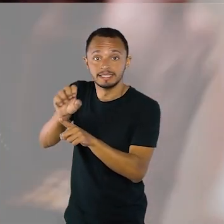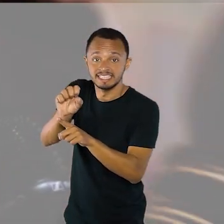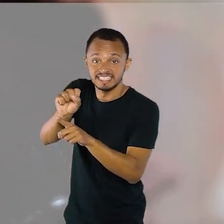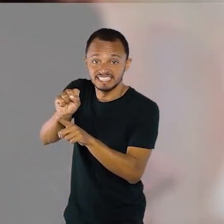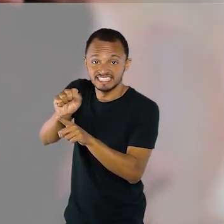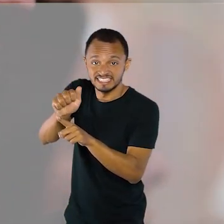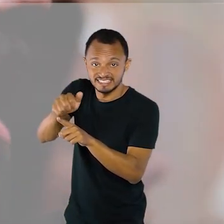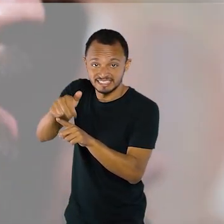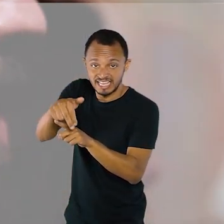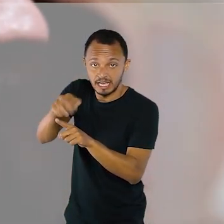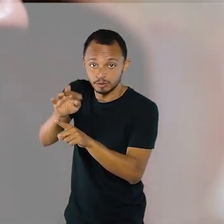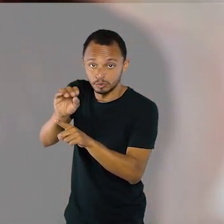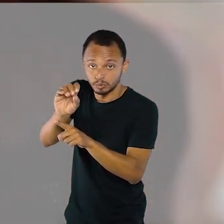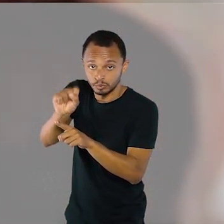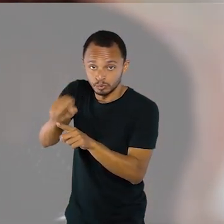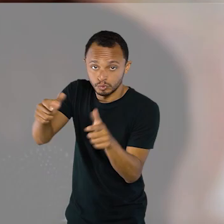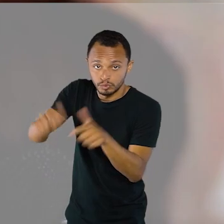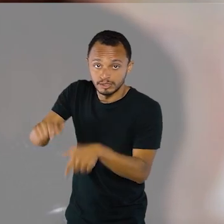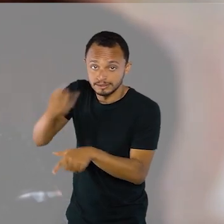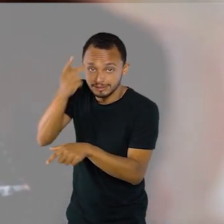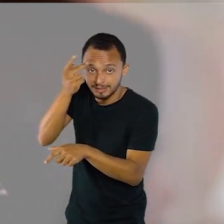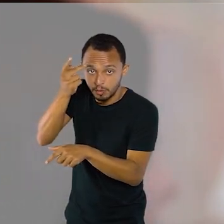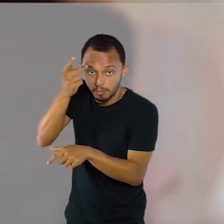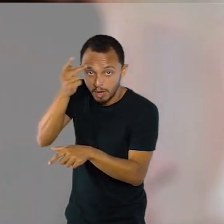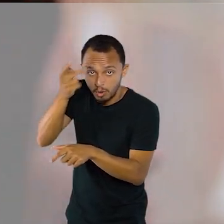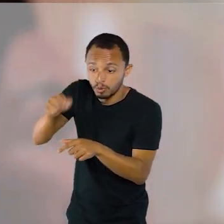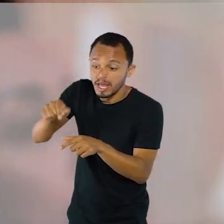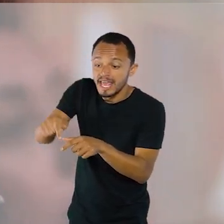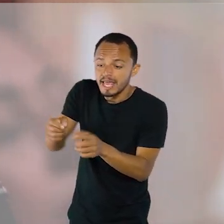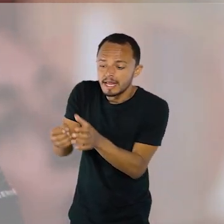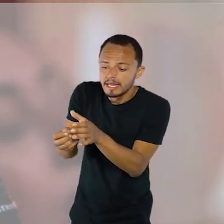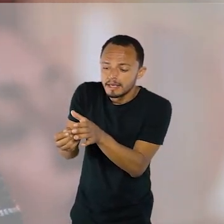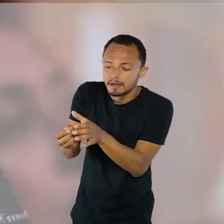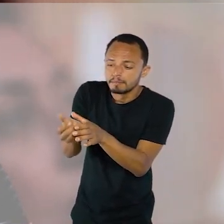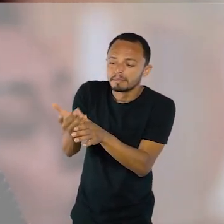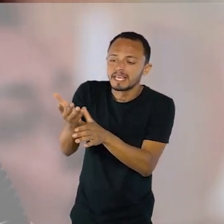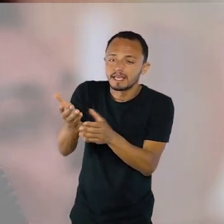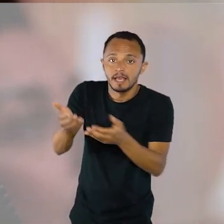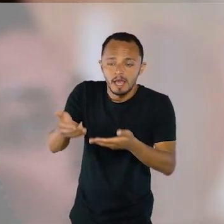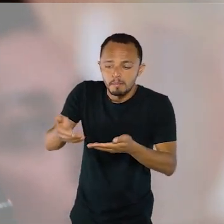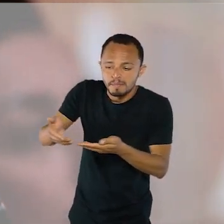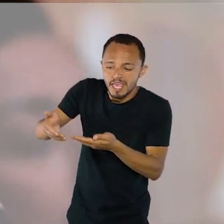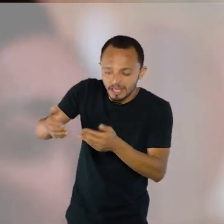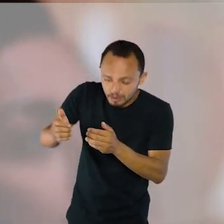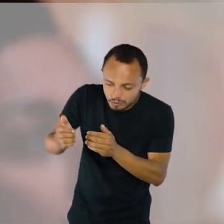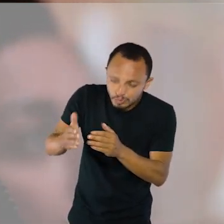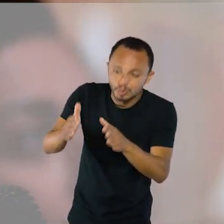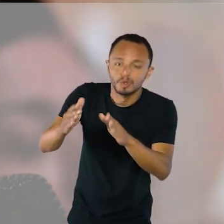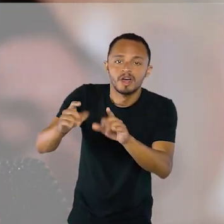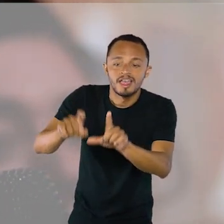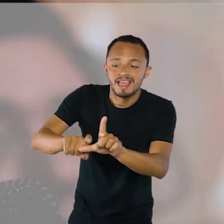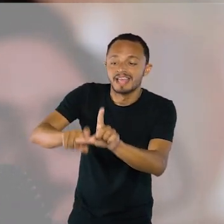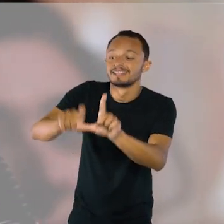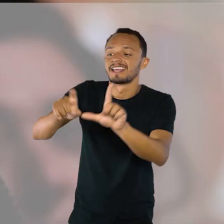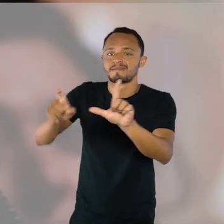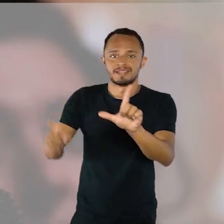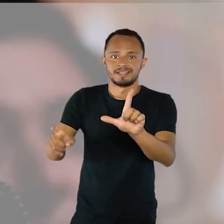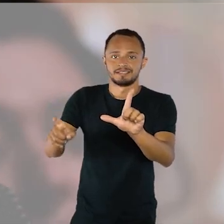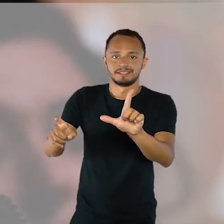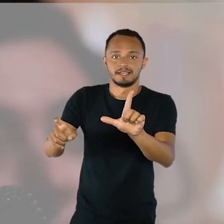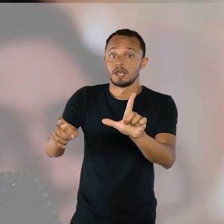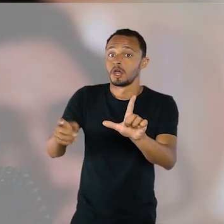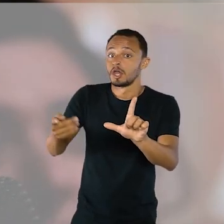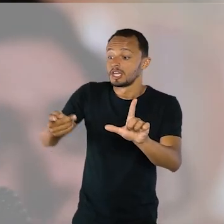a independência é o berço, né? São Paulo é o berço da independência e os seus próprios homens, né, são ali predestinados